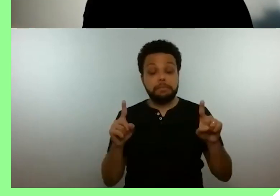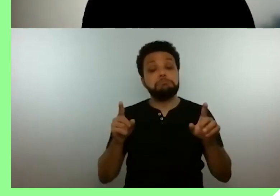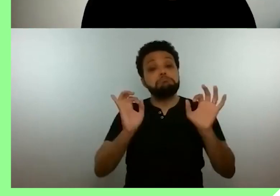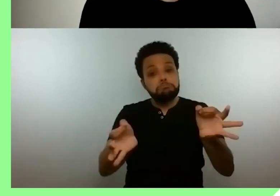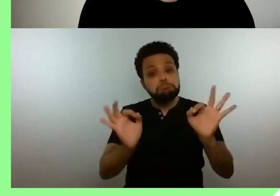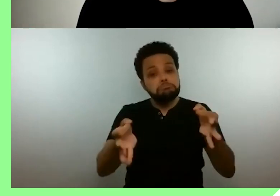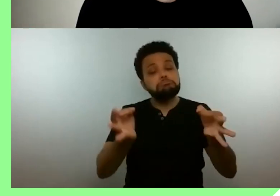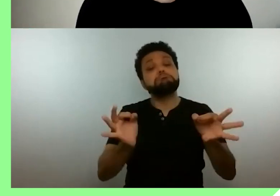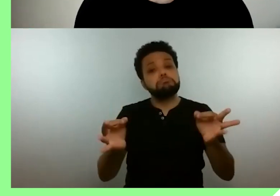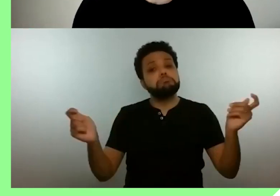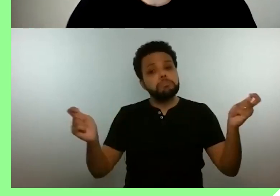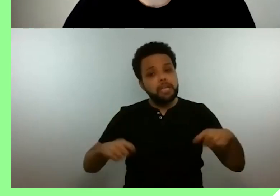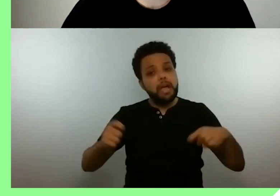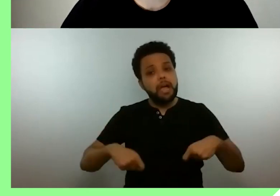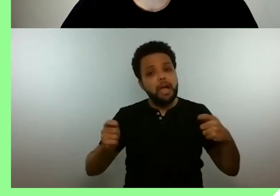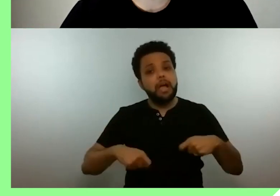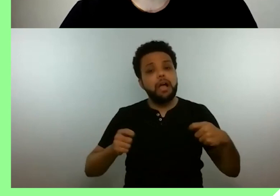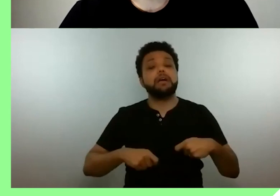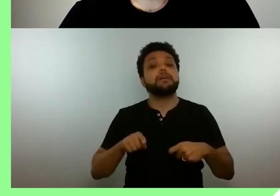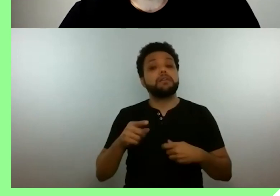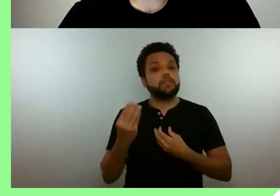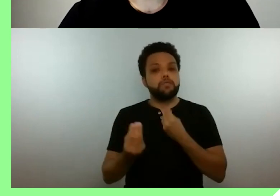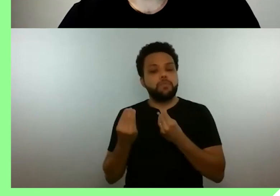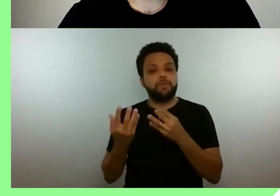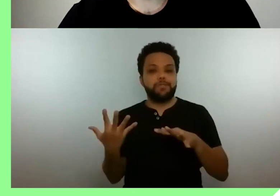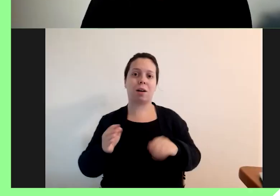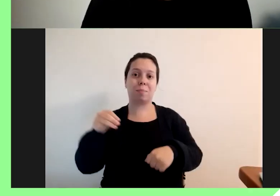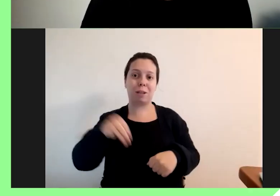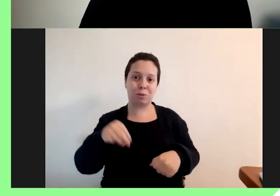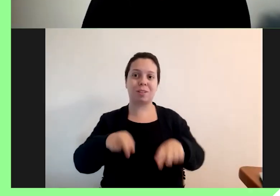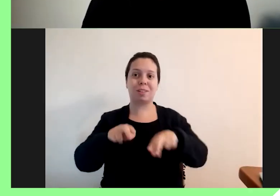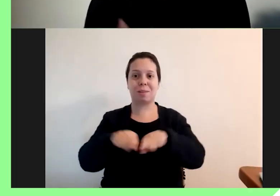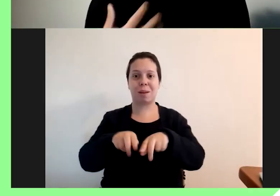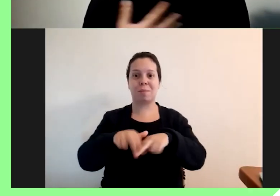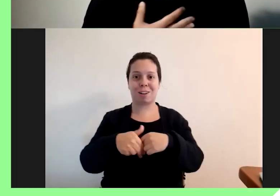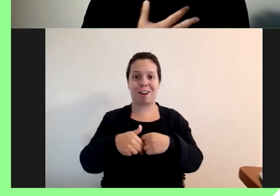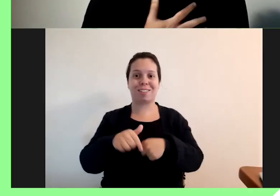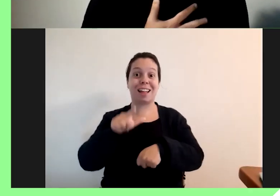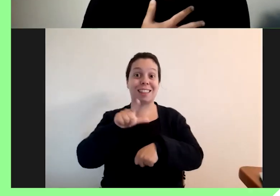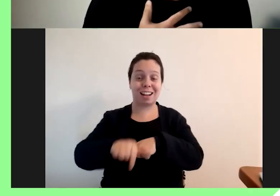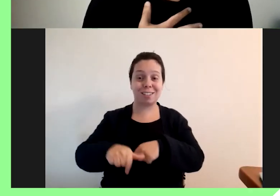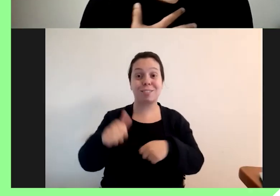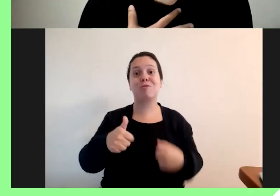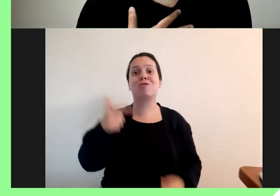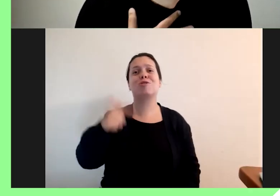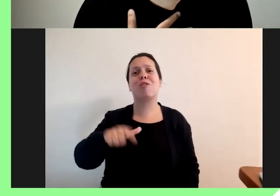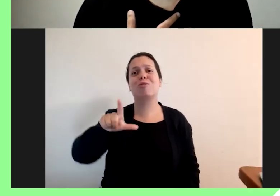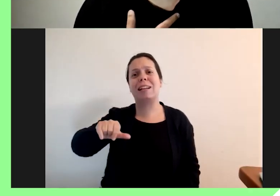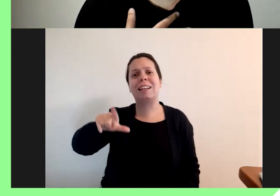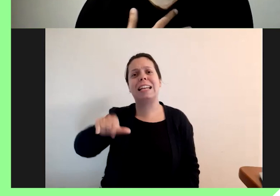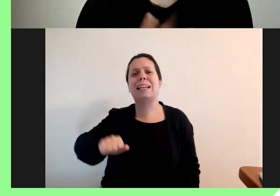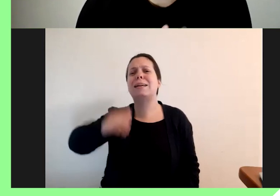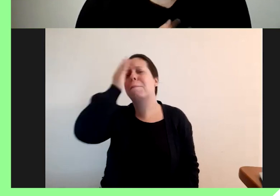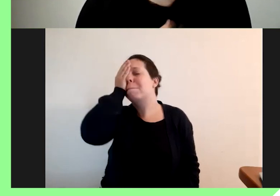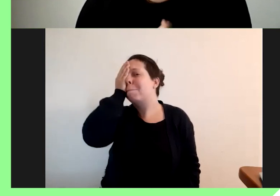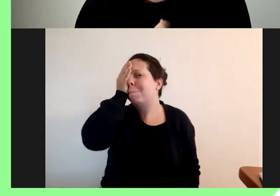que possibilitam, né, essa inclusão. E aí eu reforço aqui então, Lili, brigadíssimo, obrigado pessoal também